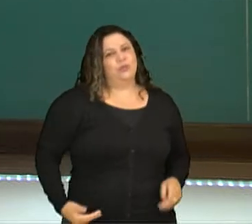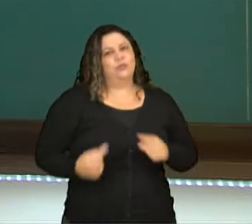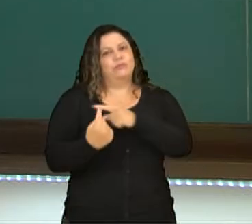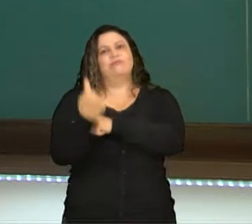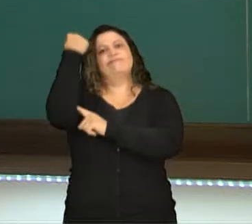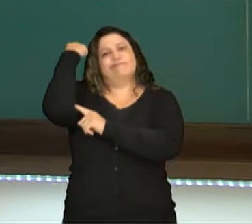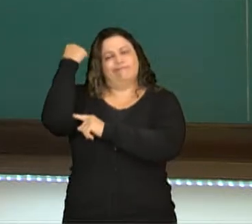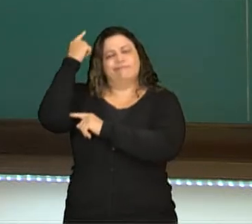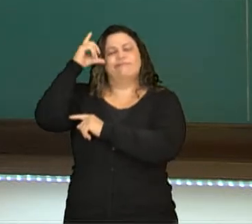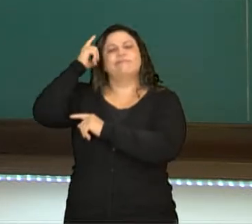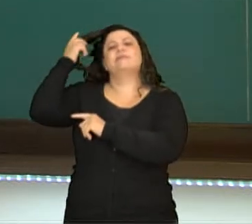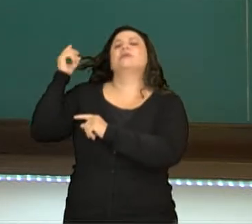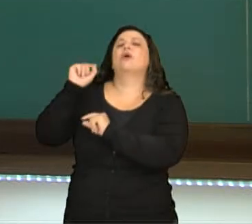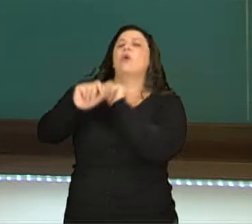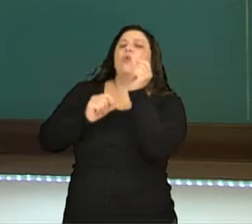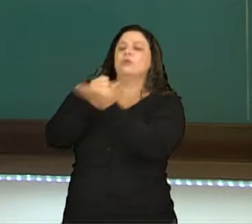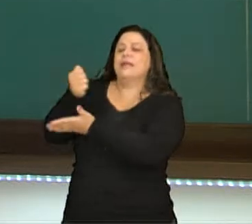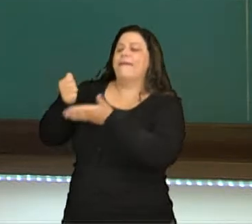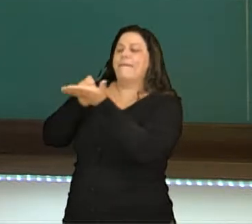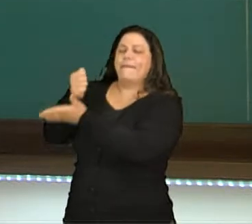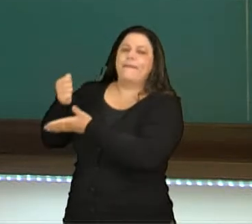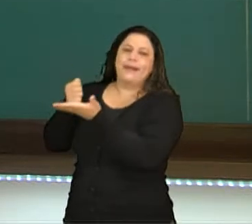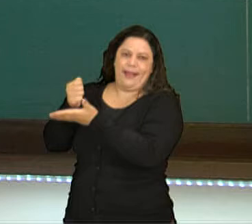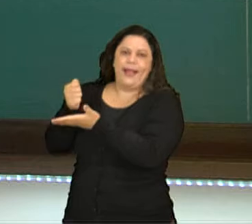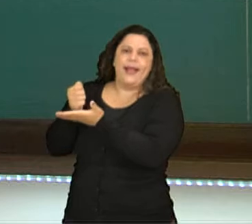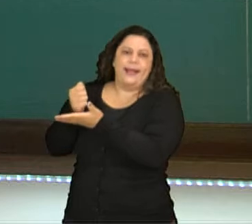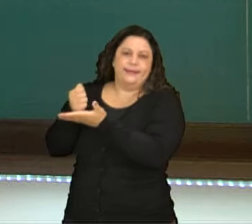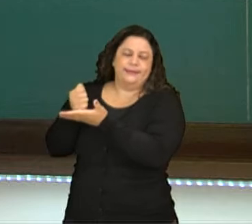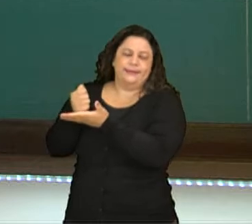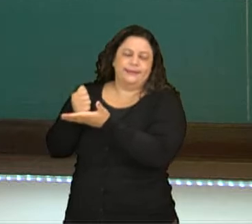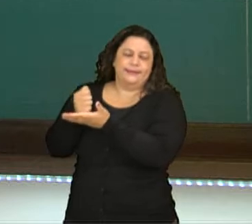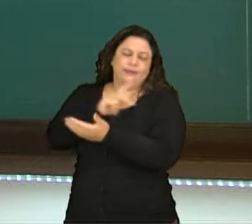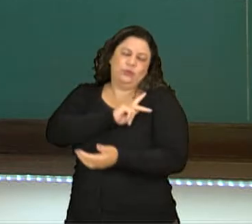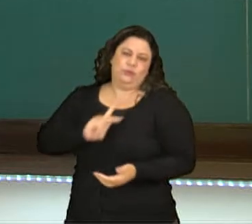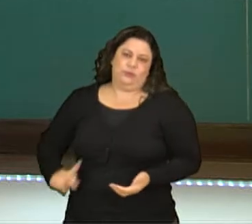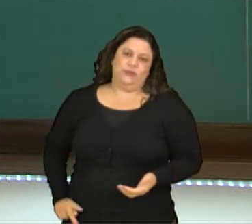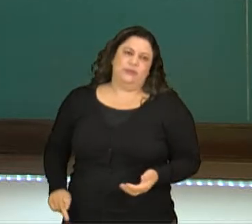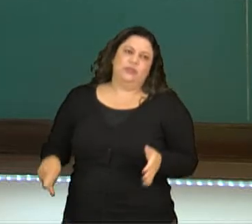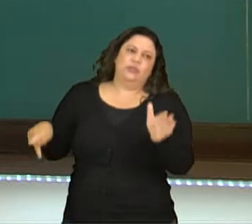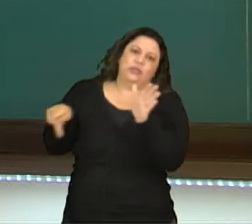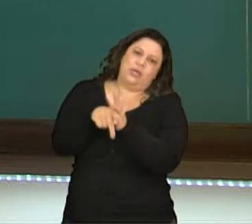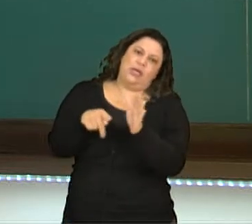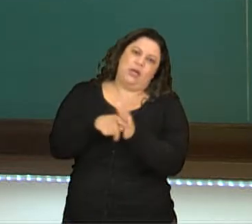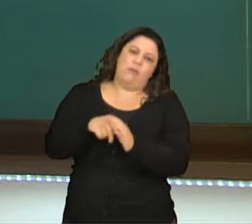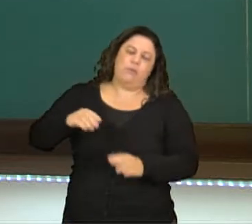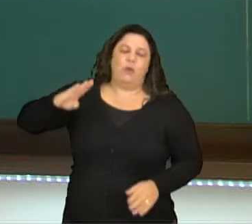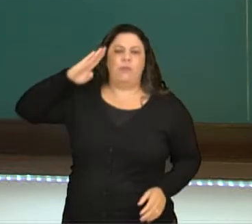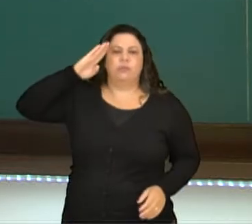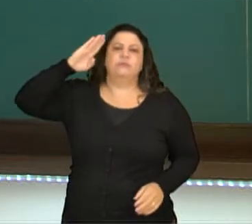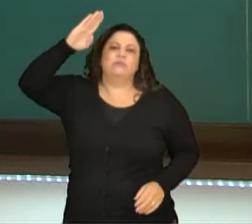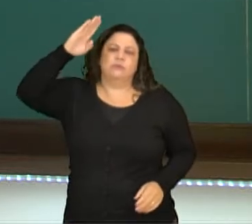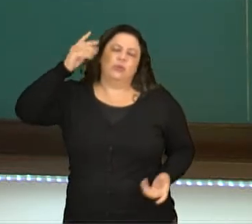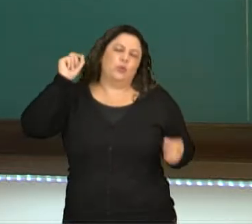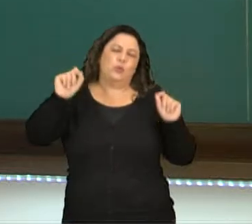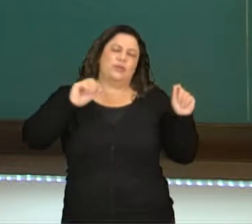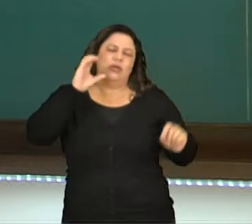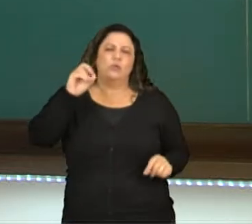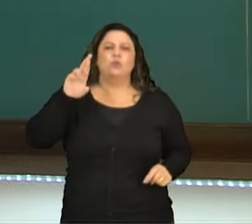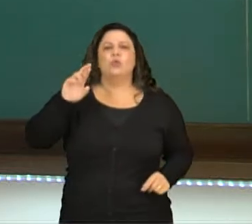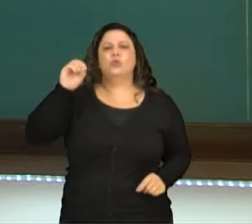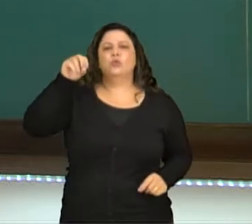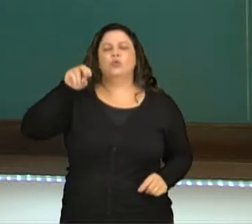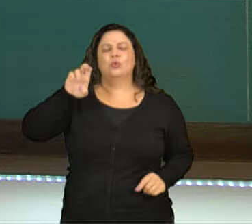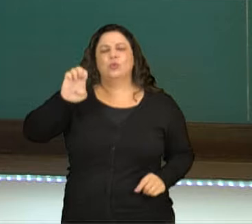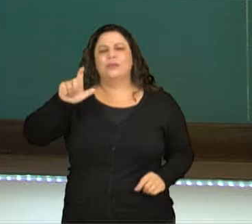até então, onde a base de sustentação política do presidente eram os coronéis às oligarquias. O